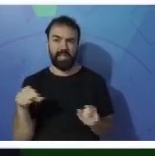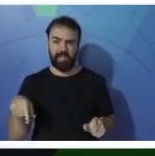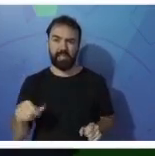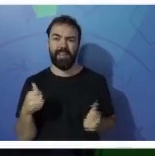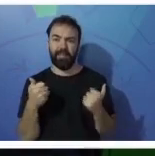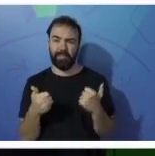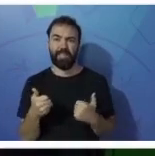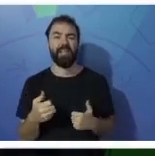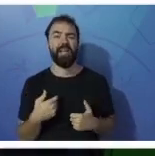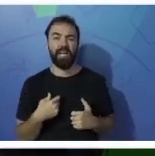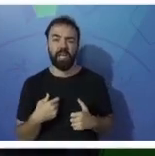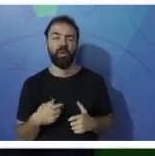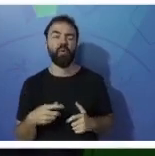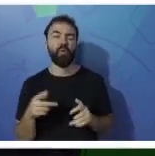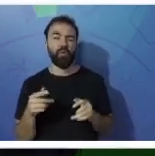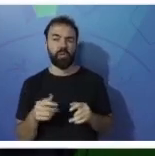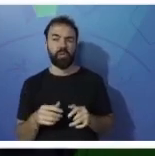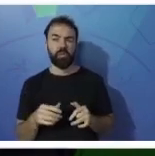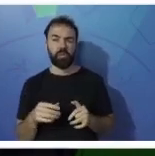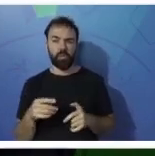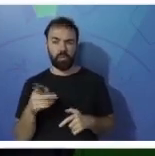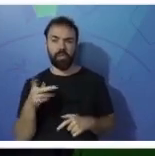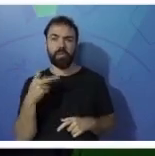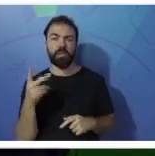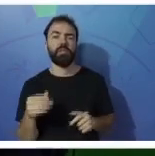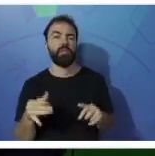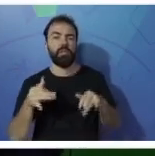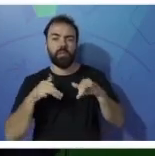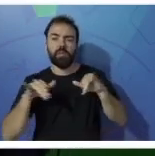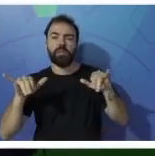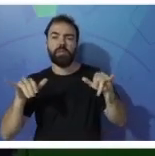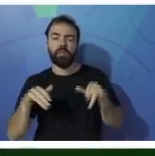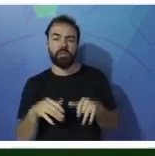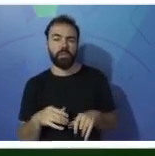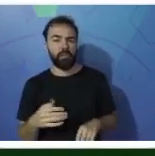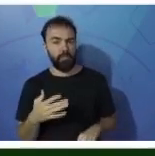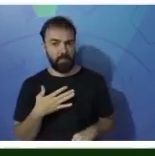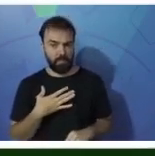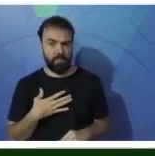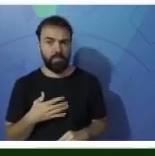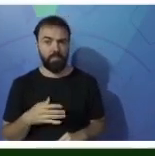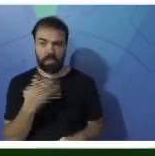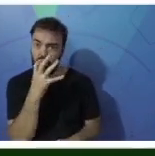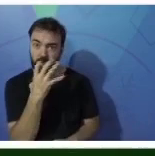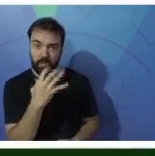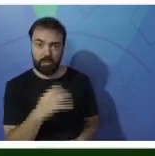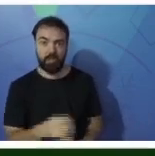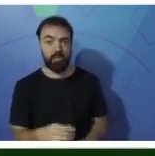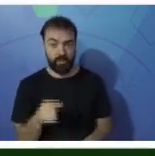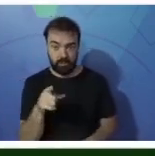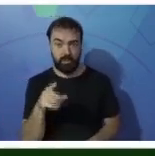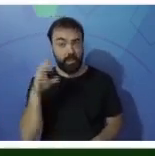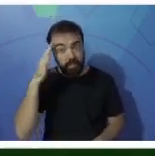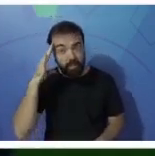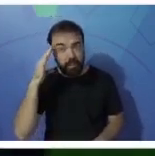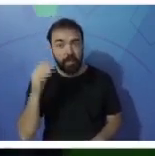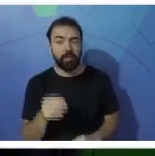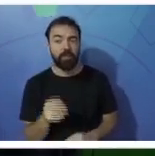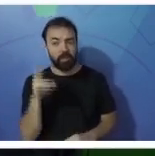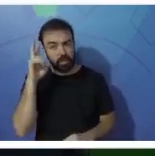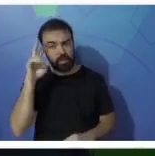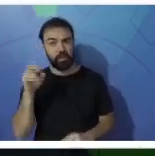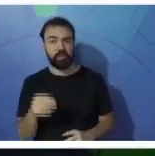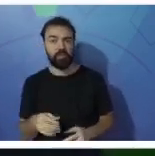contar uma novidade. Olha, ele está passando uma informação. Minha cachorra Beluca, você se lembra dela?